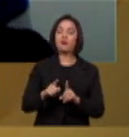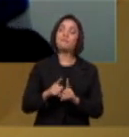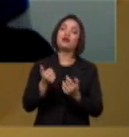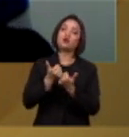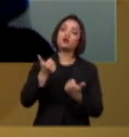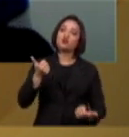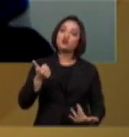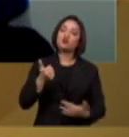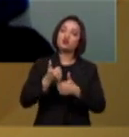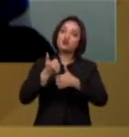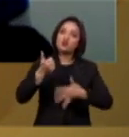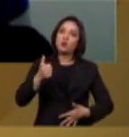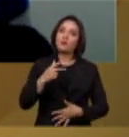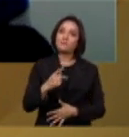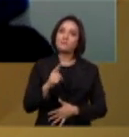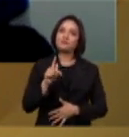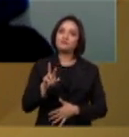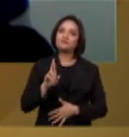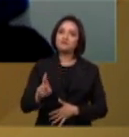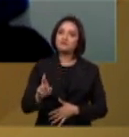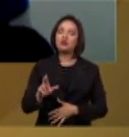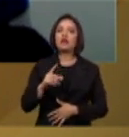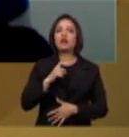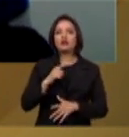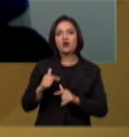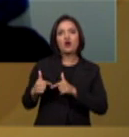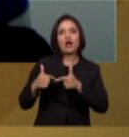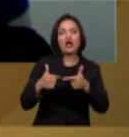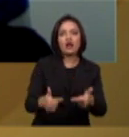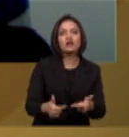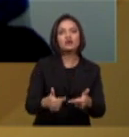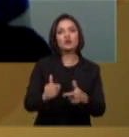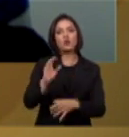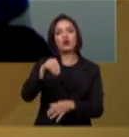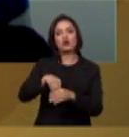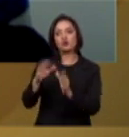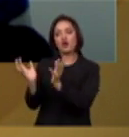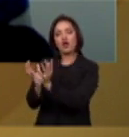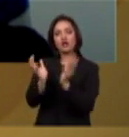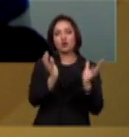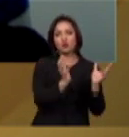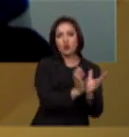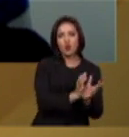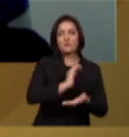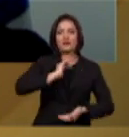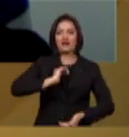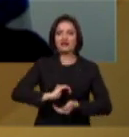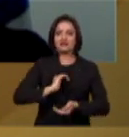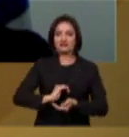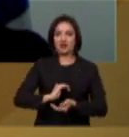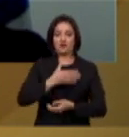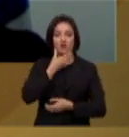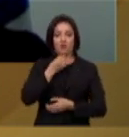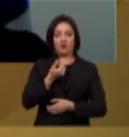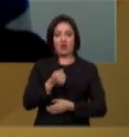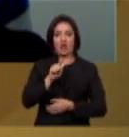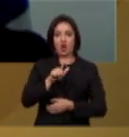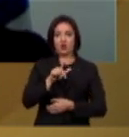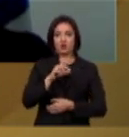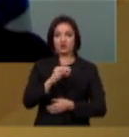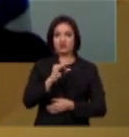da República, com atuação perante as turmas do Supremo Tribunal Federal. E nomino Dr. Alcides